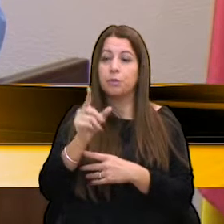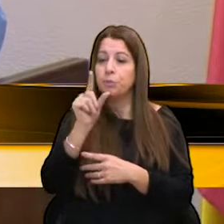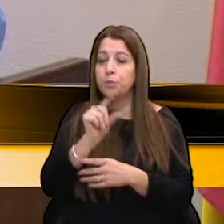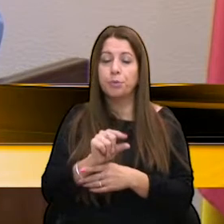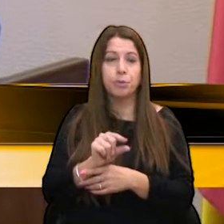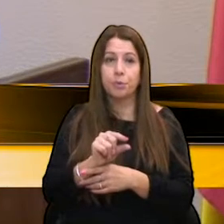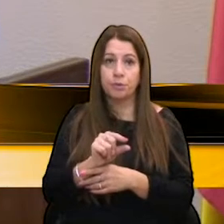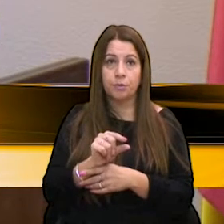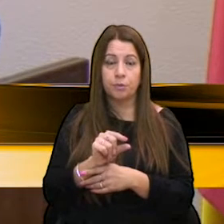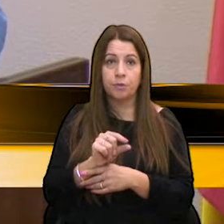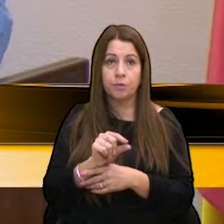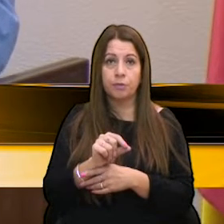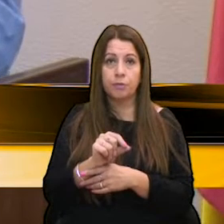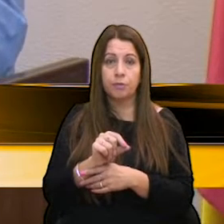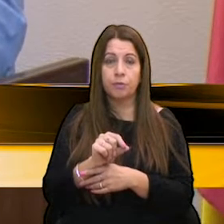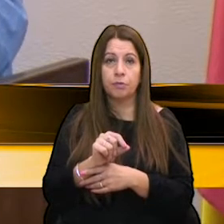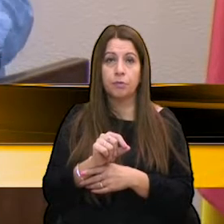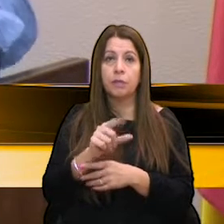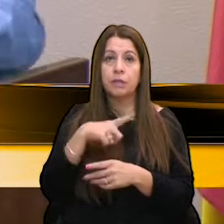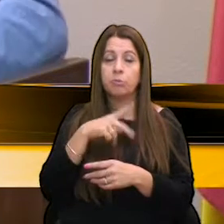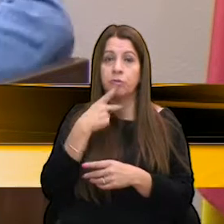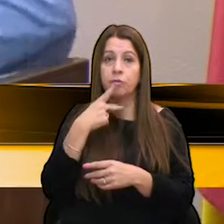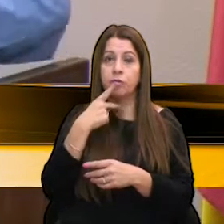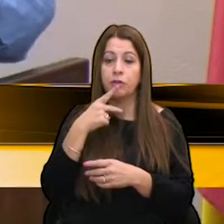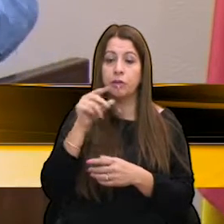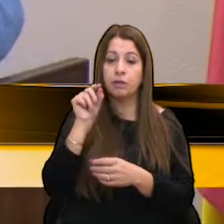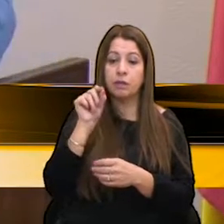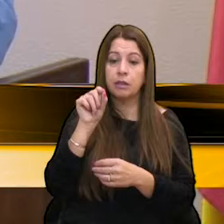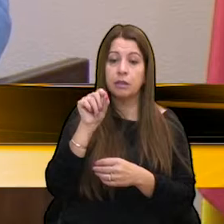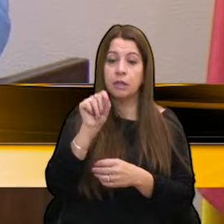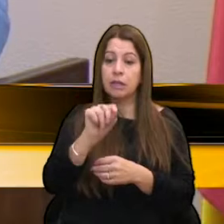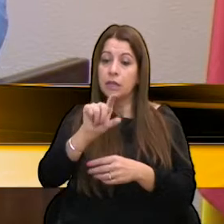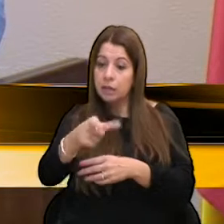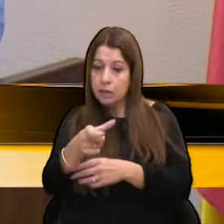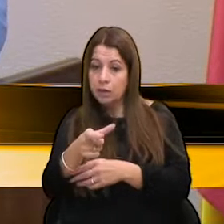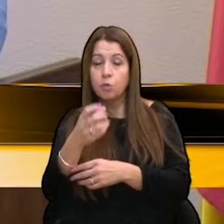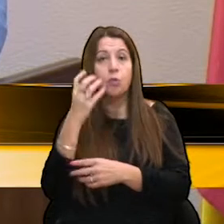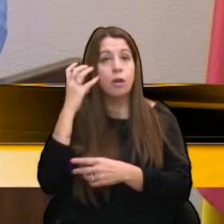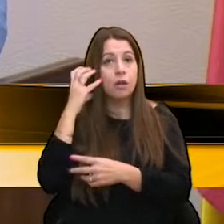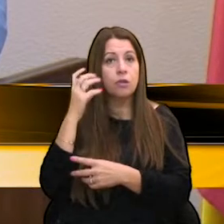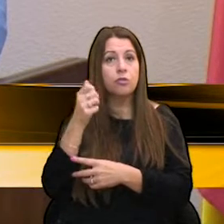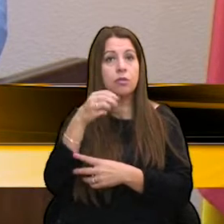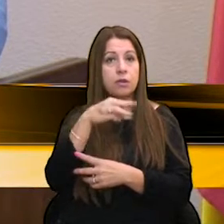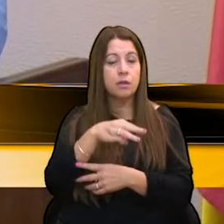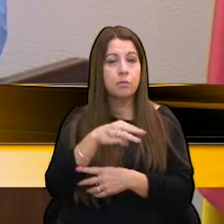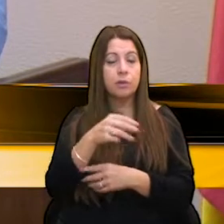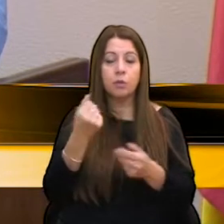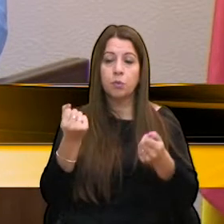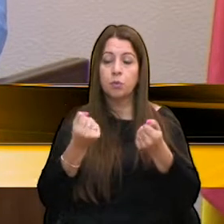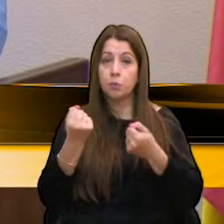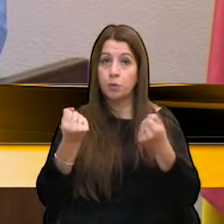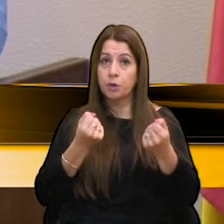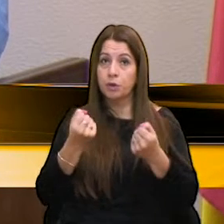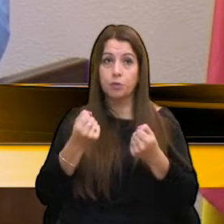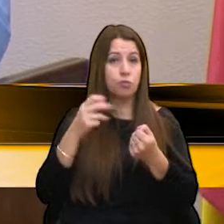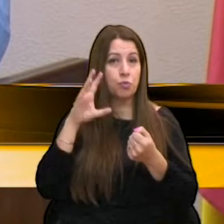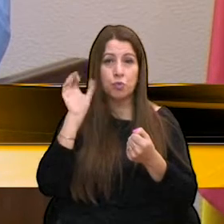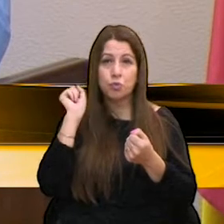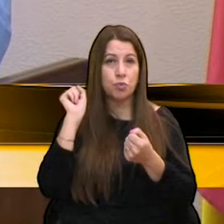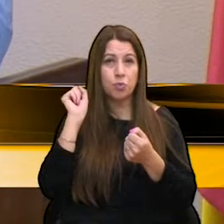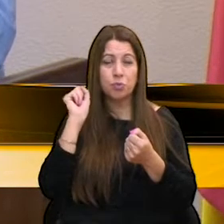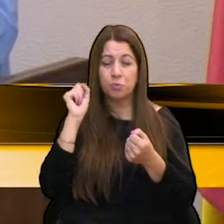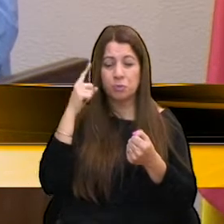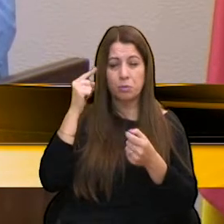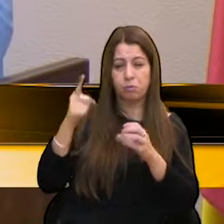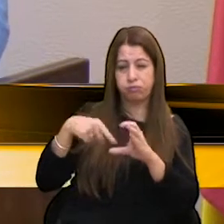curto. Eu sempre digo que quando a gente liga no FM, no AM, quando está andando de carro, tu não escuta a rádio, parece que